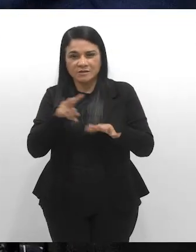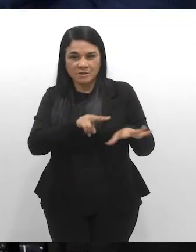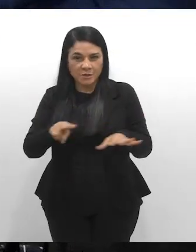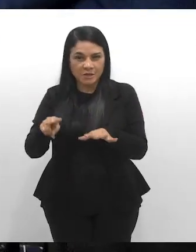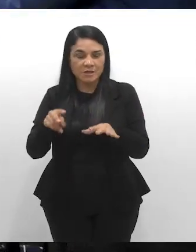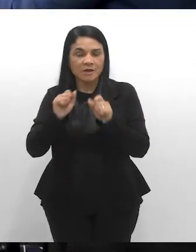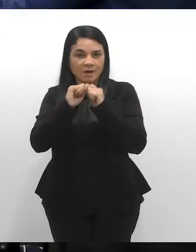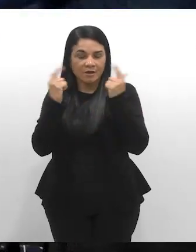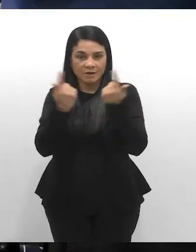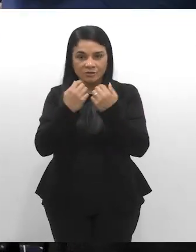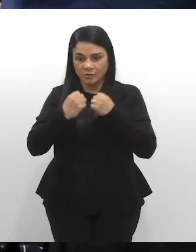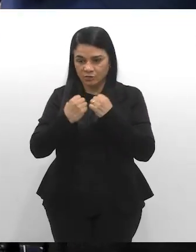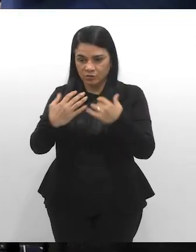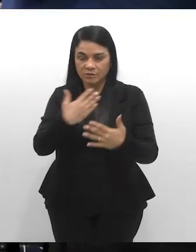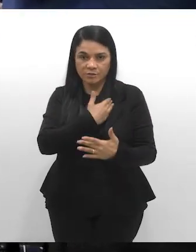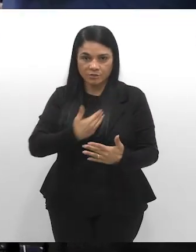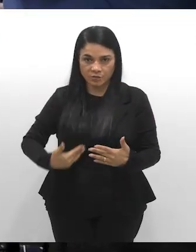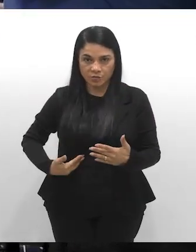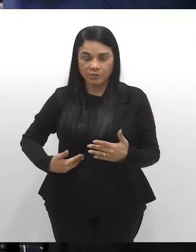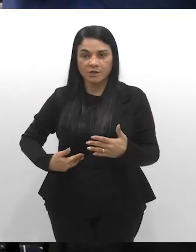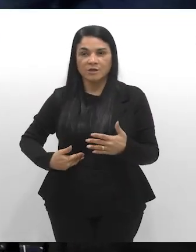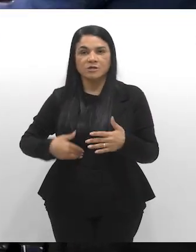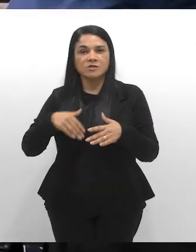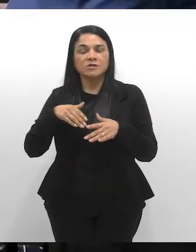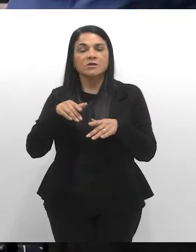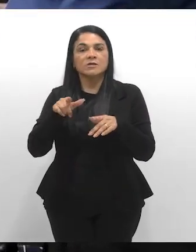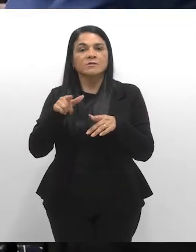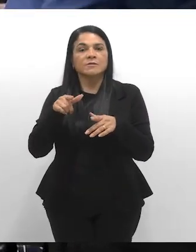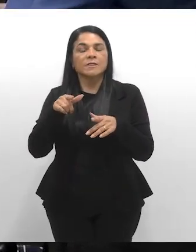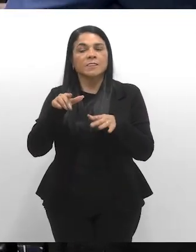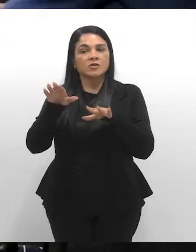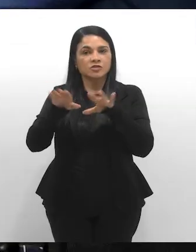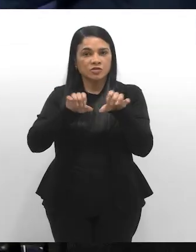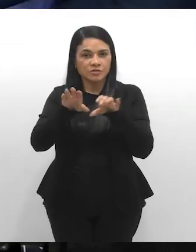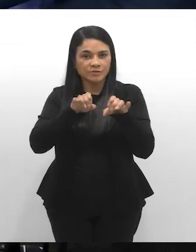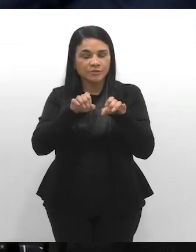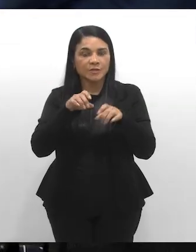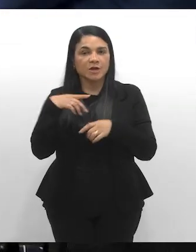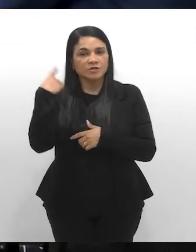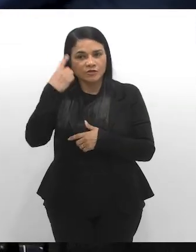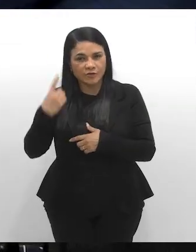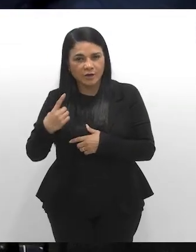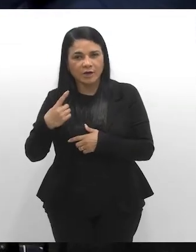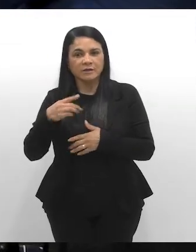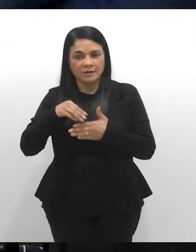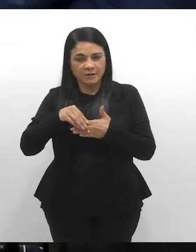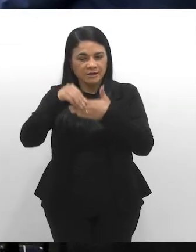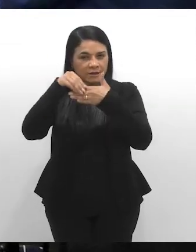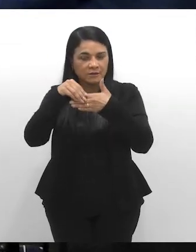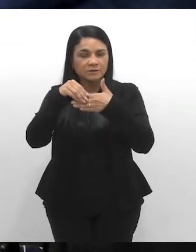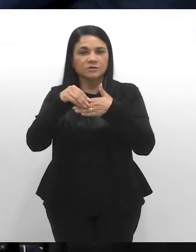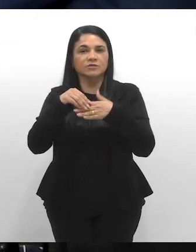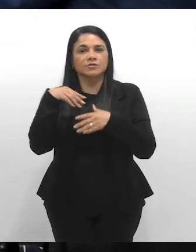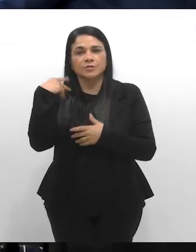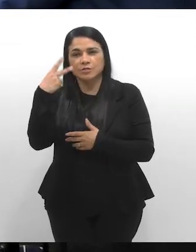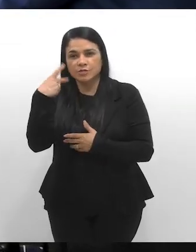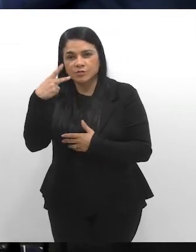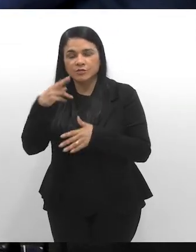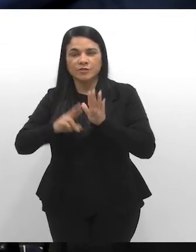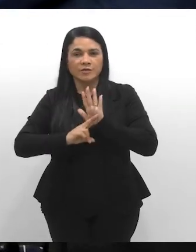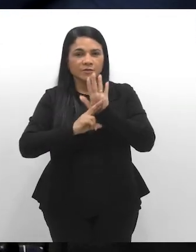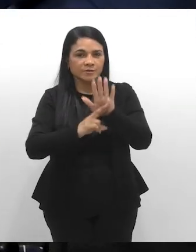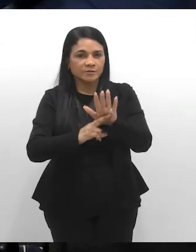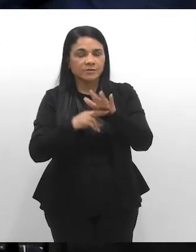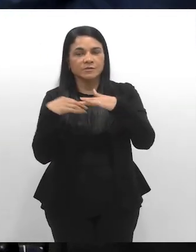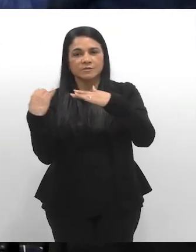houve na Alerj uma audiência pública que foi convocada pela deputada, onde se reuniu lideranças,